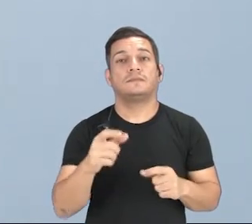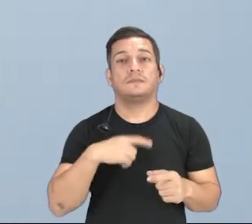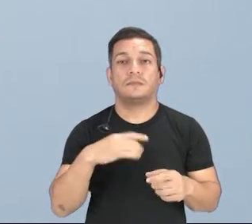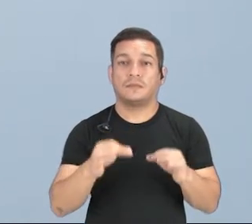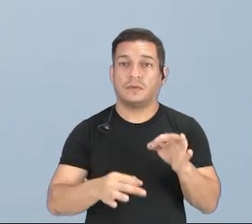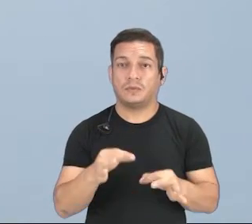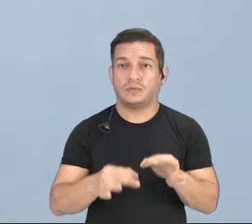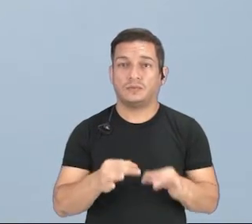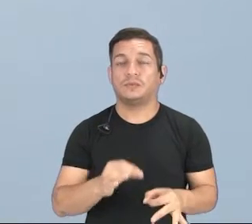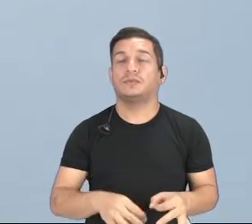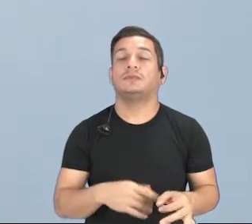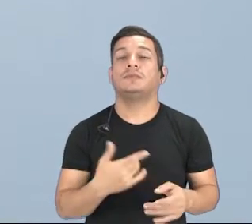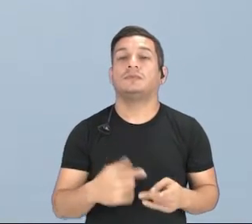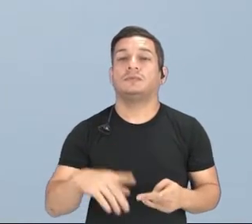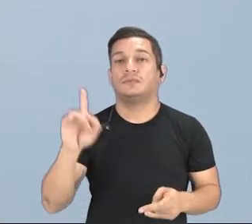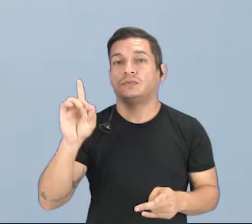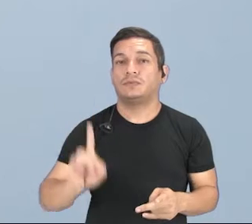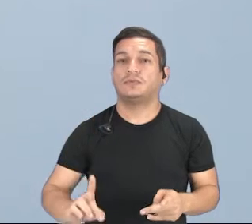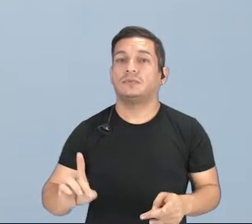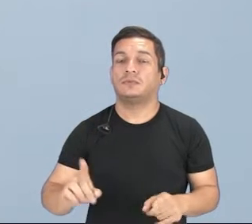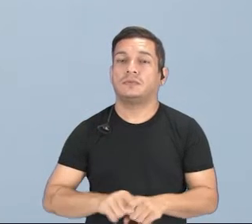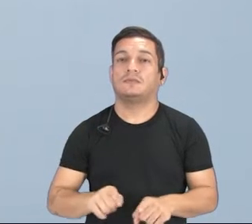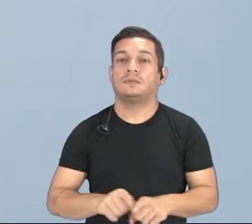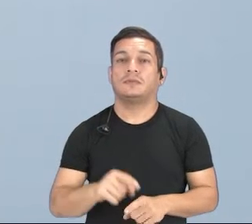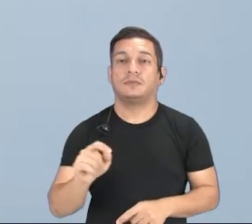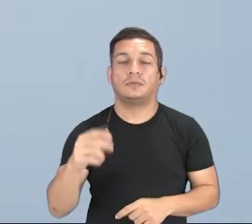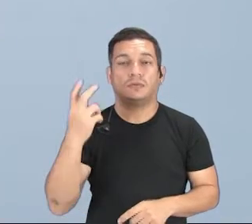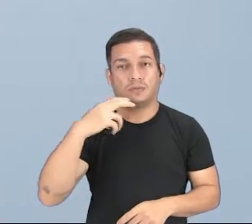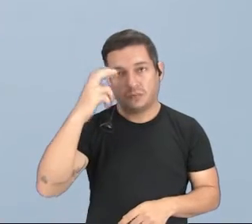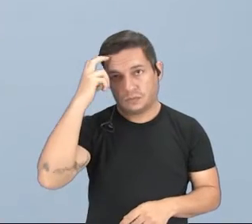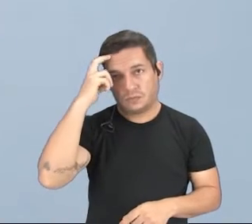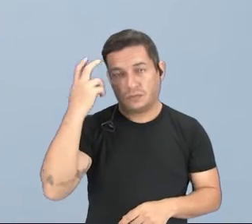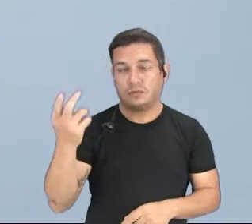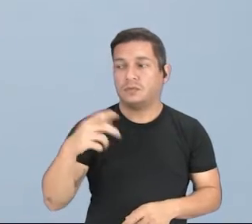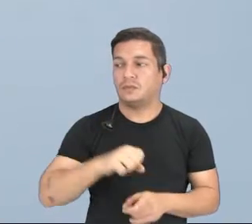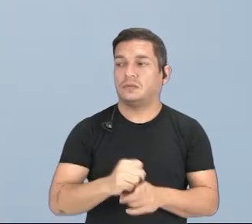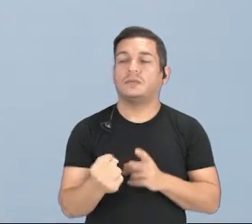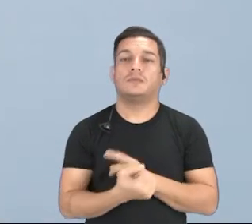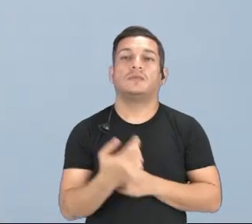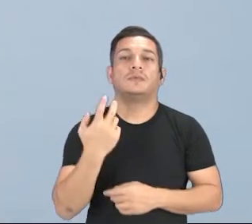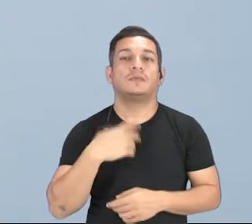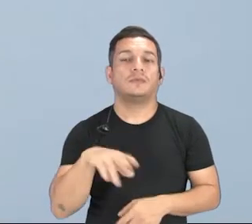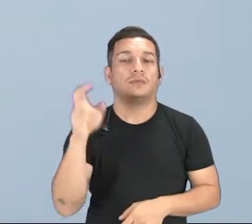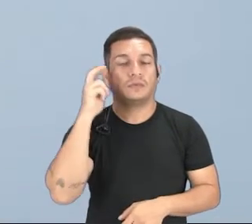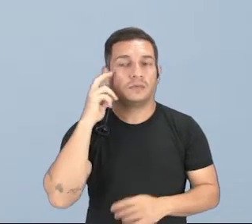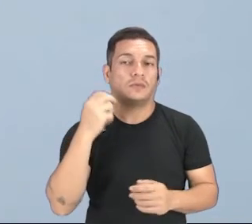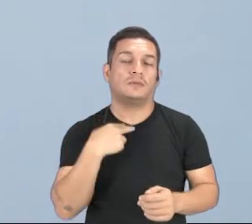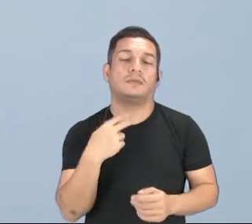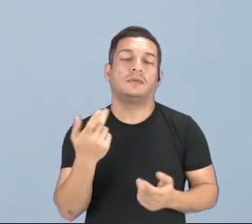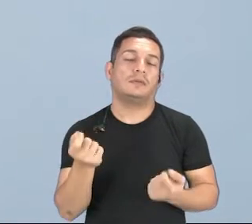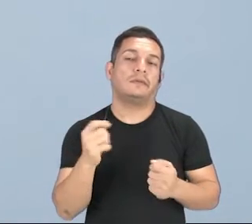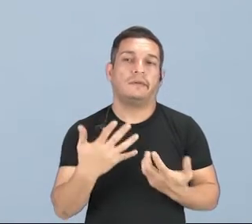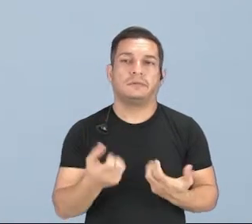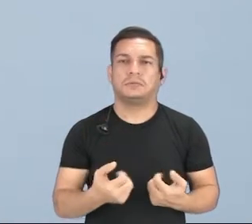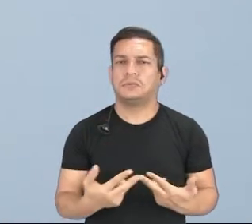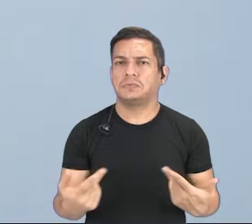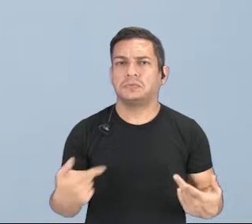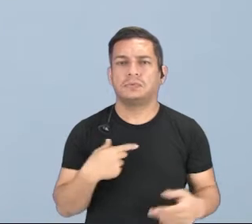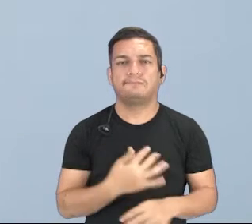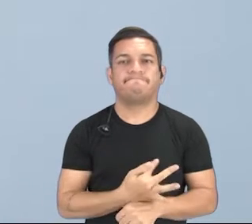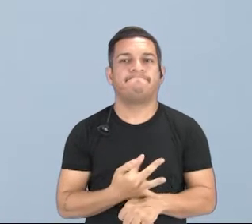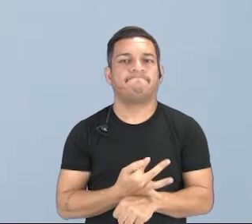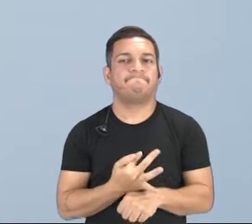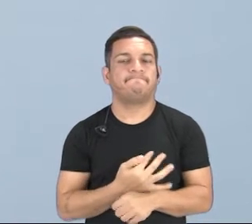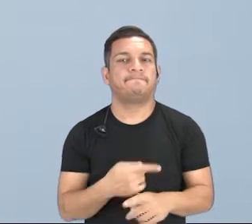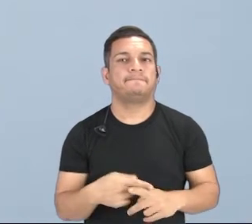da jurisdição, portanto, do direito, e também no campo cultural. A sociedade, a cultura pode não aceitar alguma coisa, pode ser